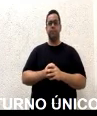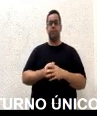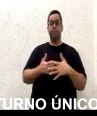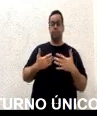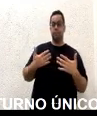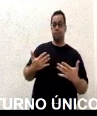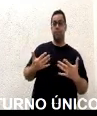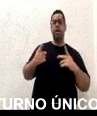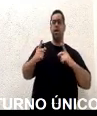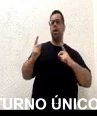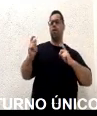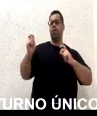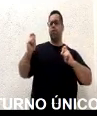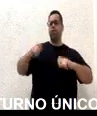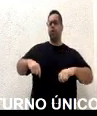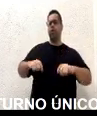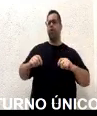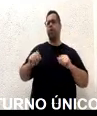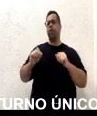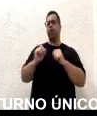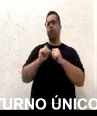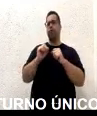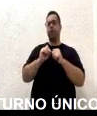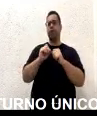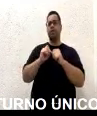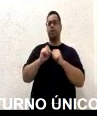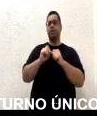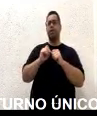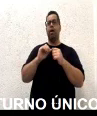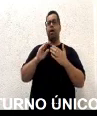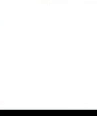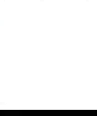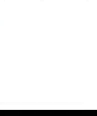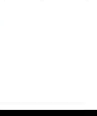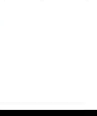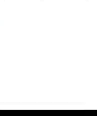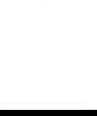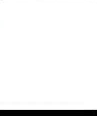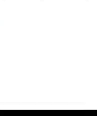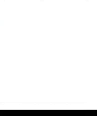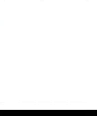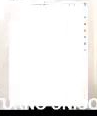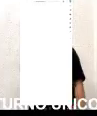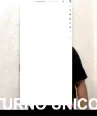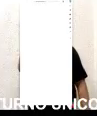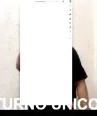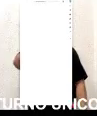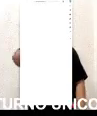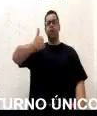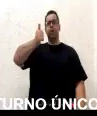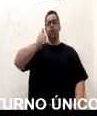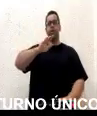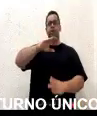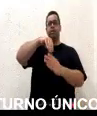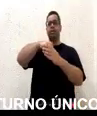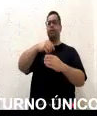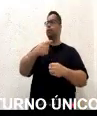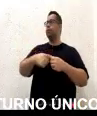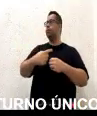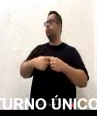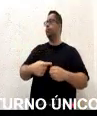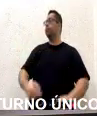fazer algumas melhorias para a cidade com esse dinheiro. Né, vereador? Então, parte, vereador.